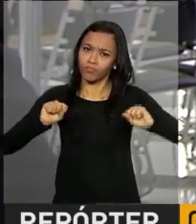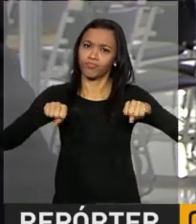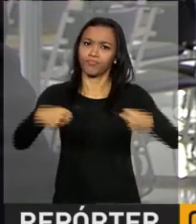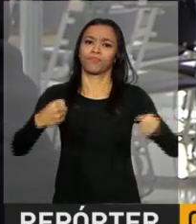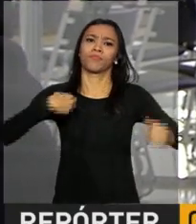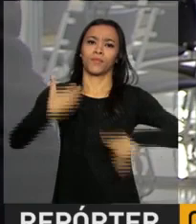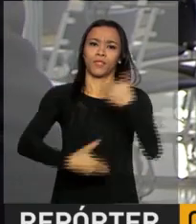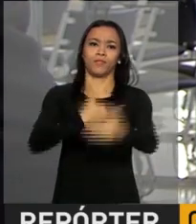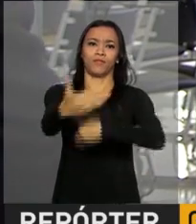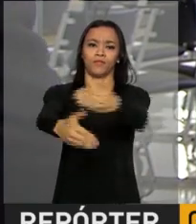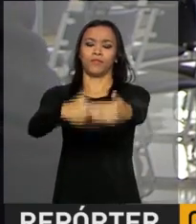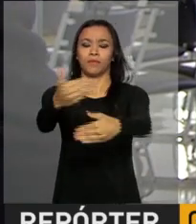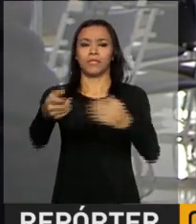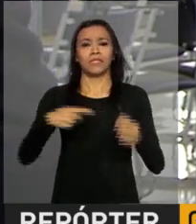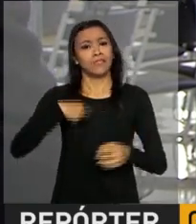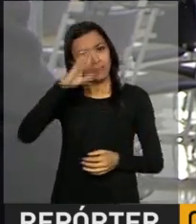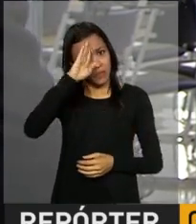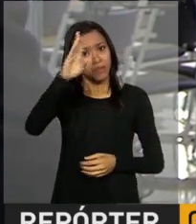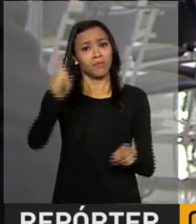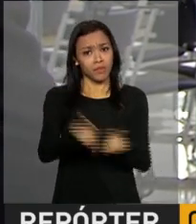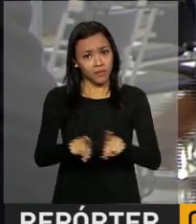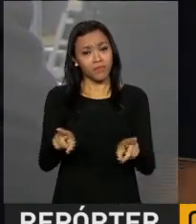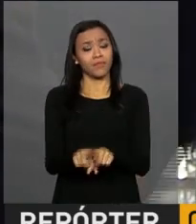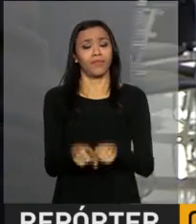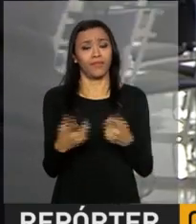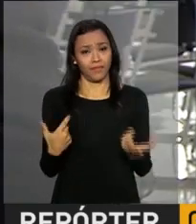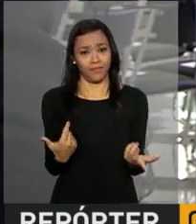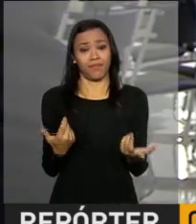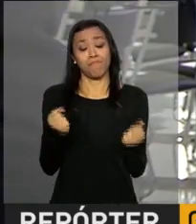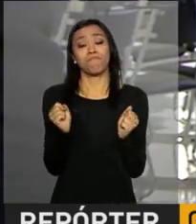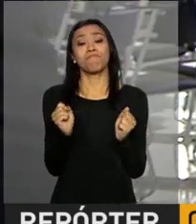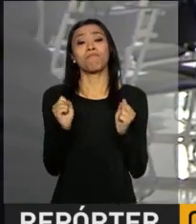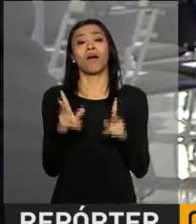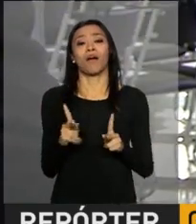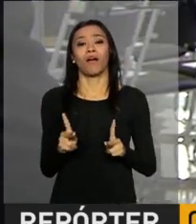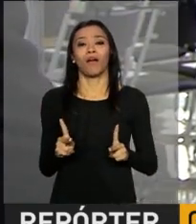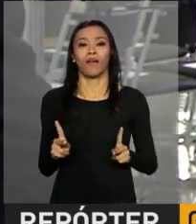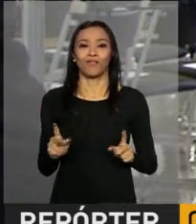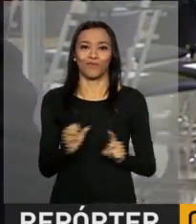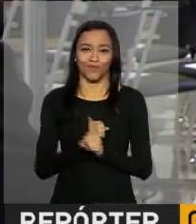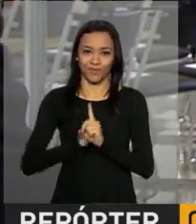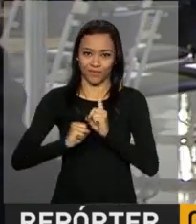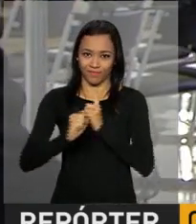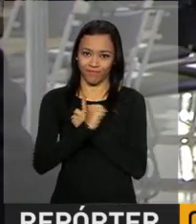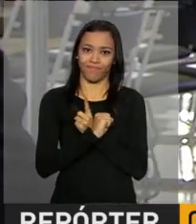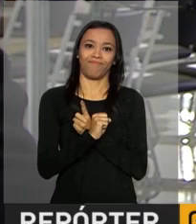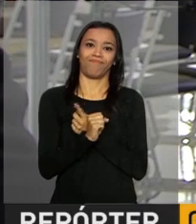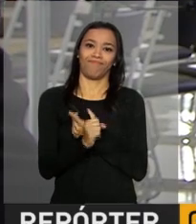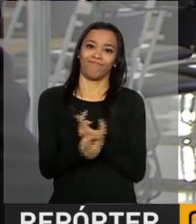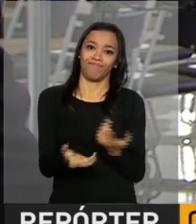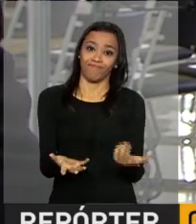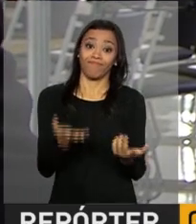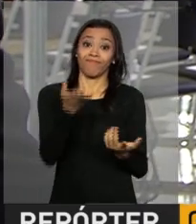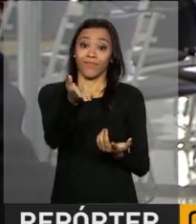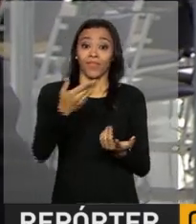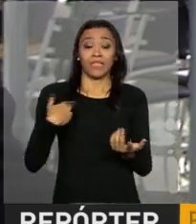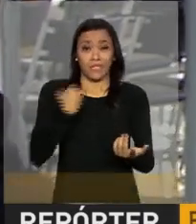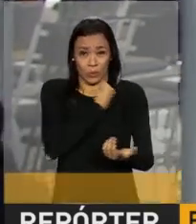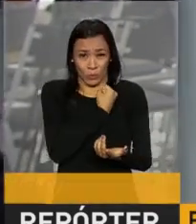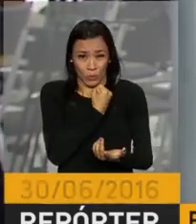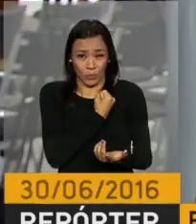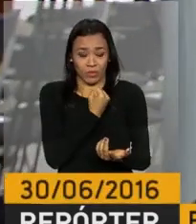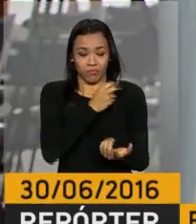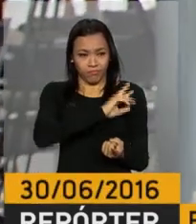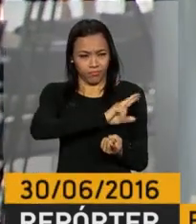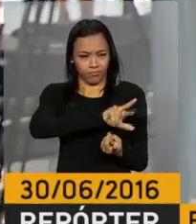ao desenvolvimento e principalmente volte à nossa paz social é importante citarmos de que nós estamos com esse número de